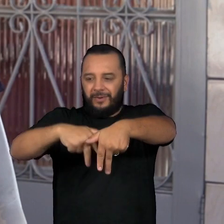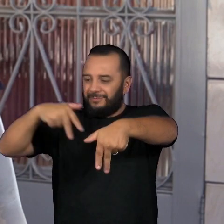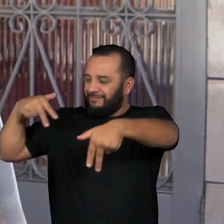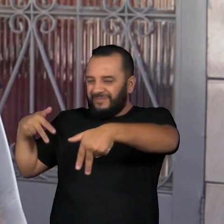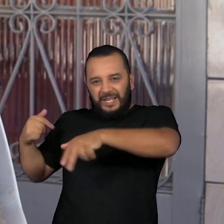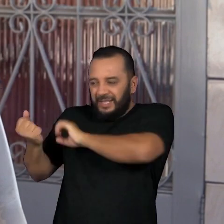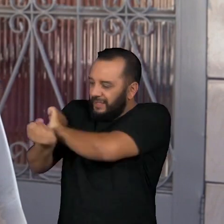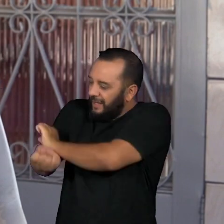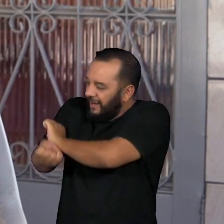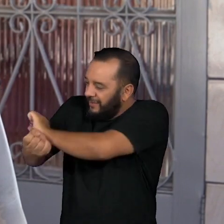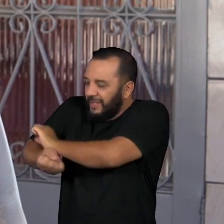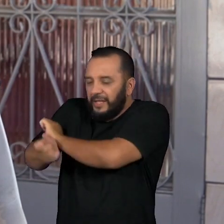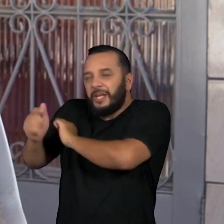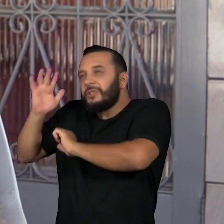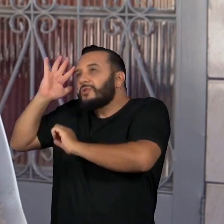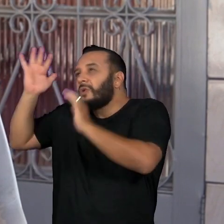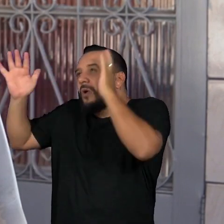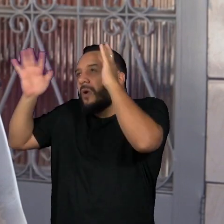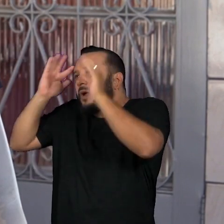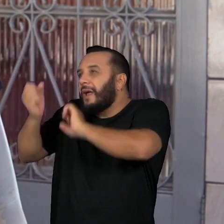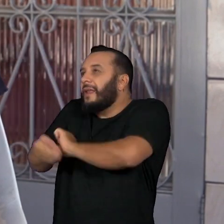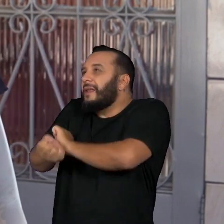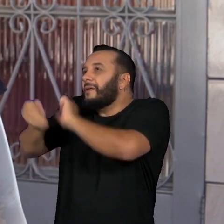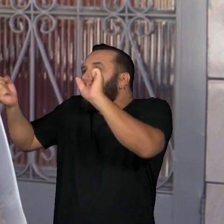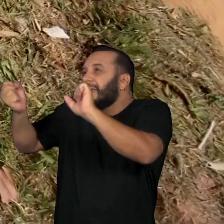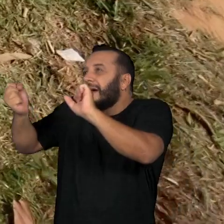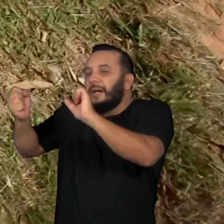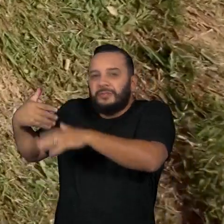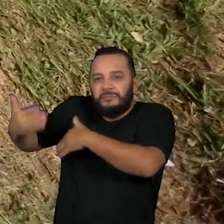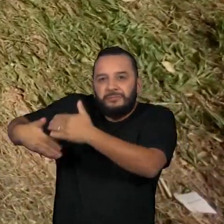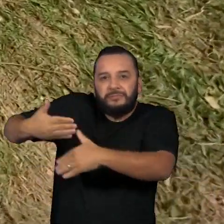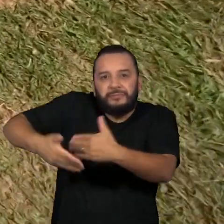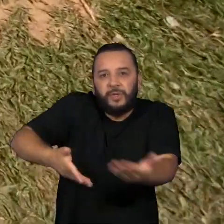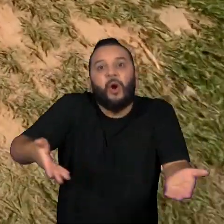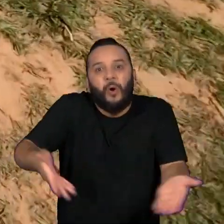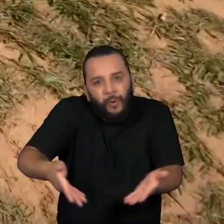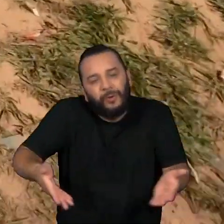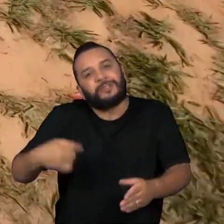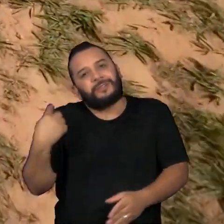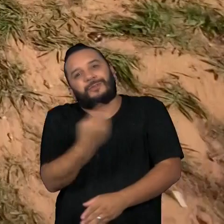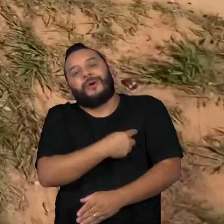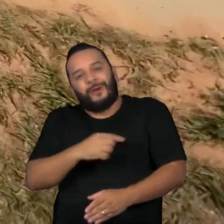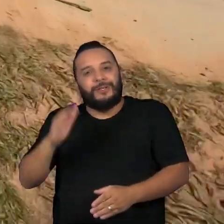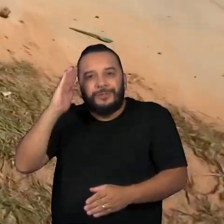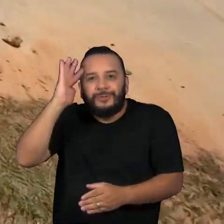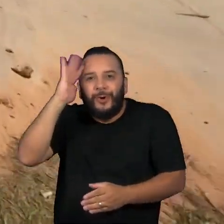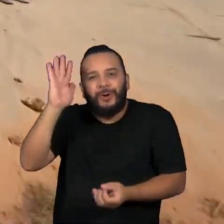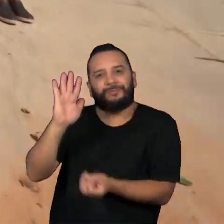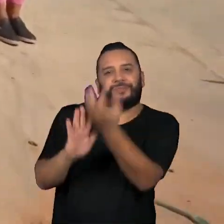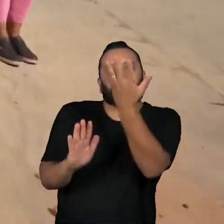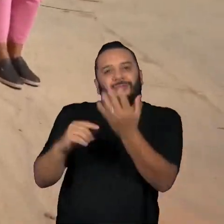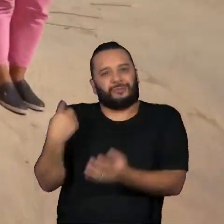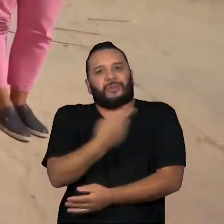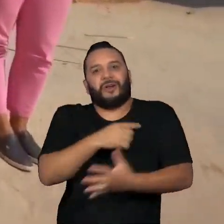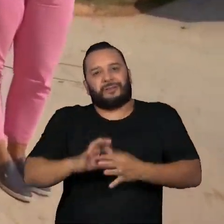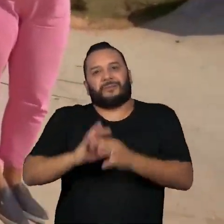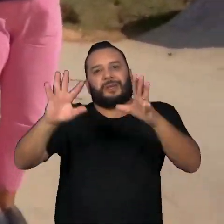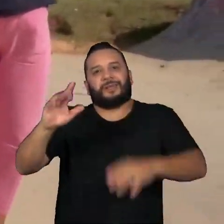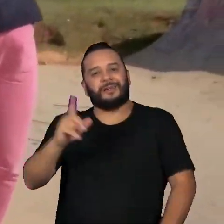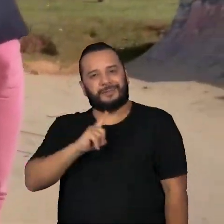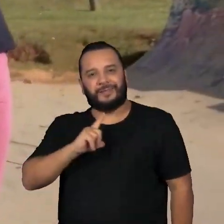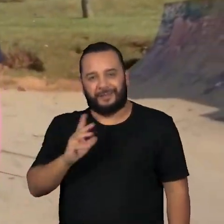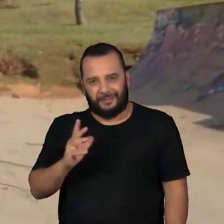horríveis. E hoje a gente está aqui podendo viver coisas que eles sonharam pra gente. Então acho que hoje a gente tem que sonhar também para que